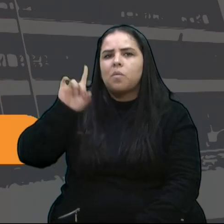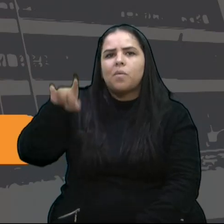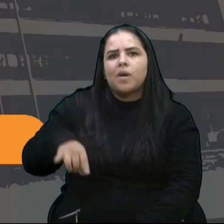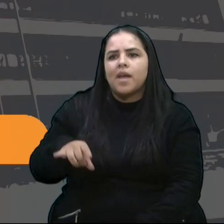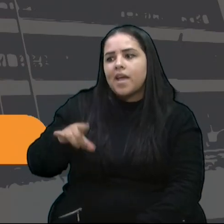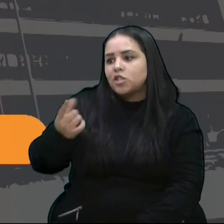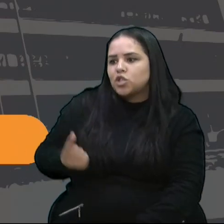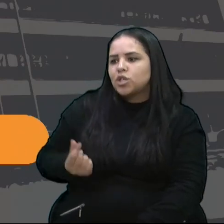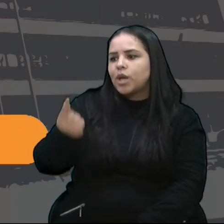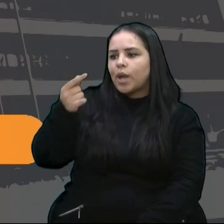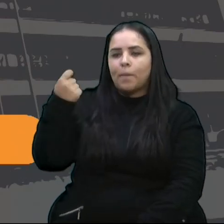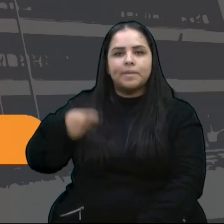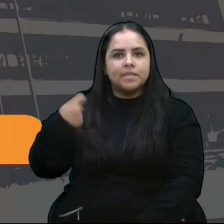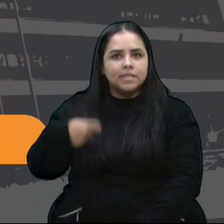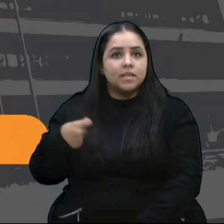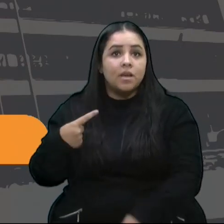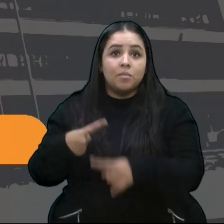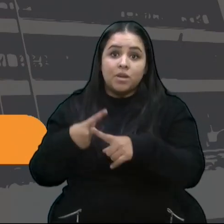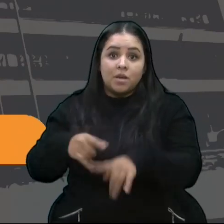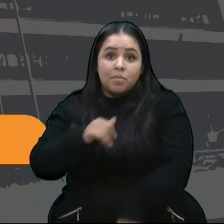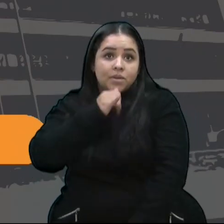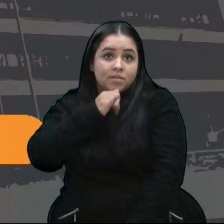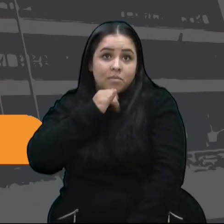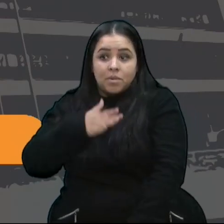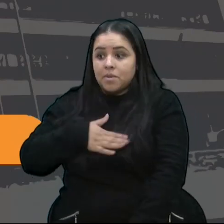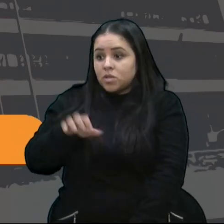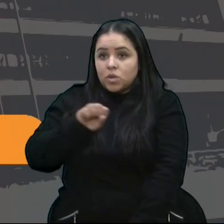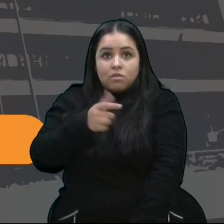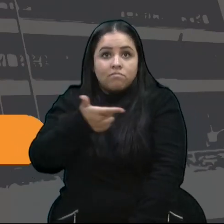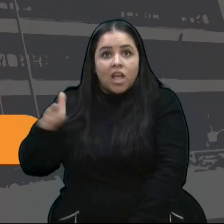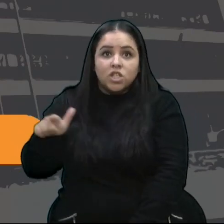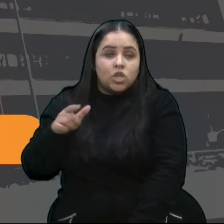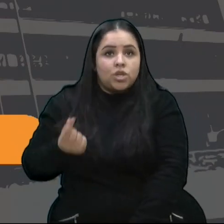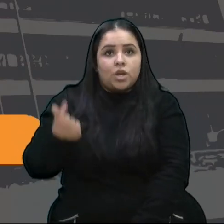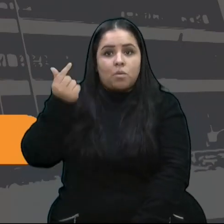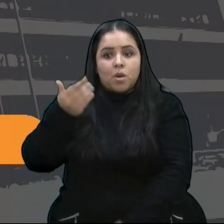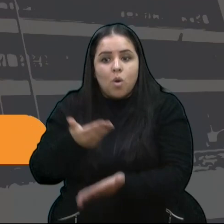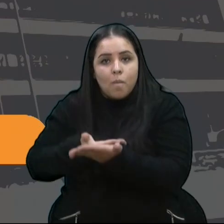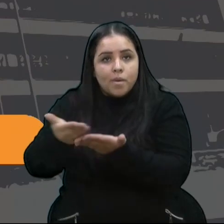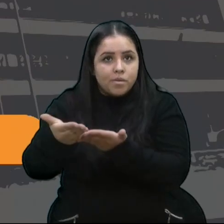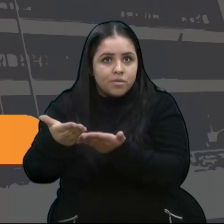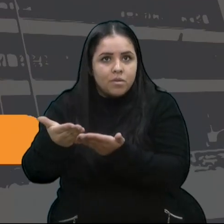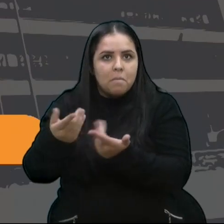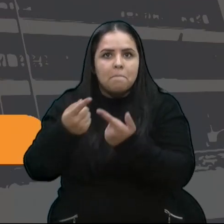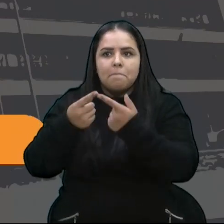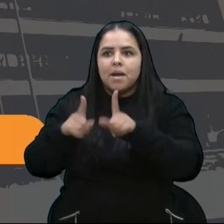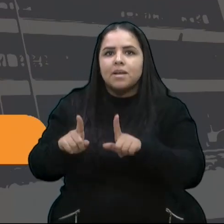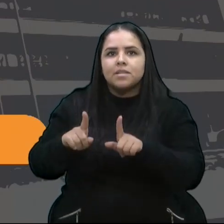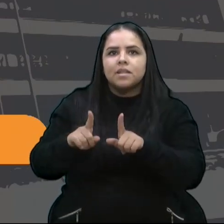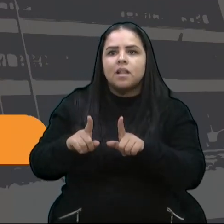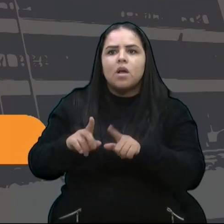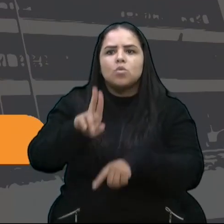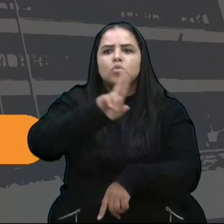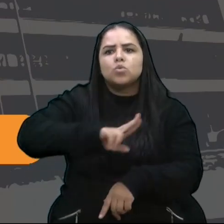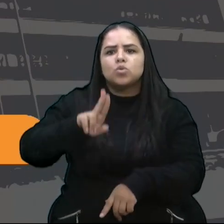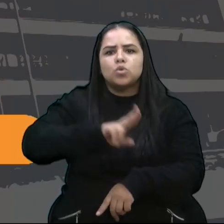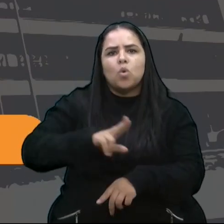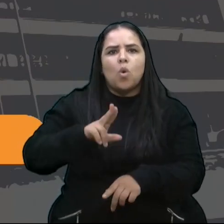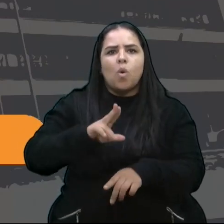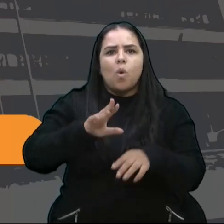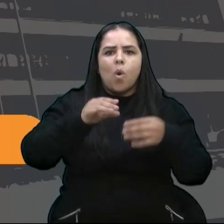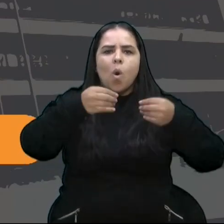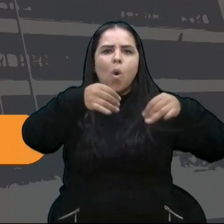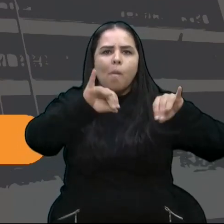de dinheiro, porque, por exemplo, a minha sogra, ela não tinha como investir ali no início, mas ela pegou os retalhos que ela tinha